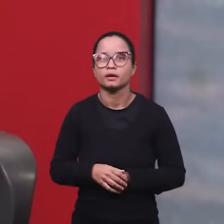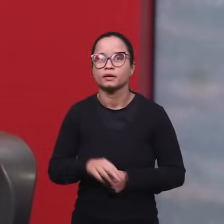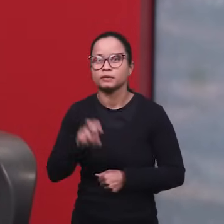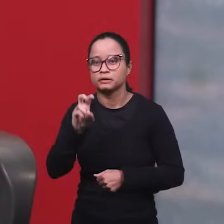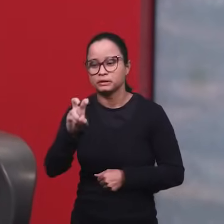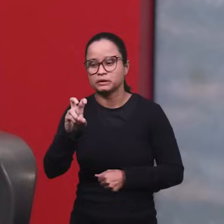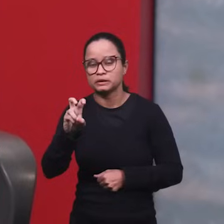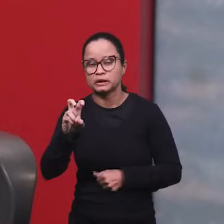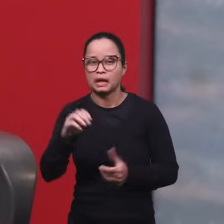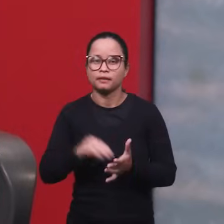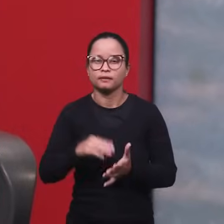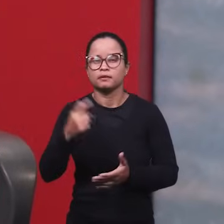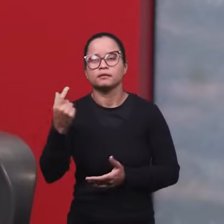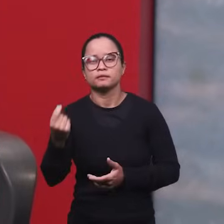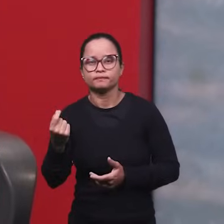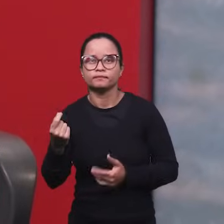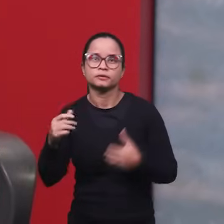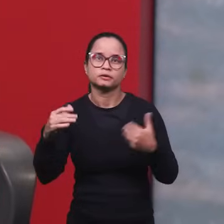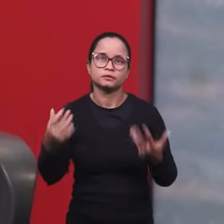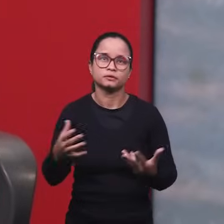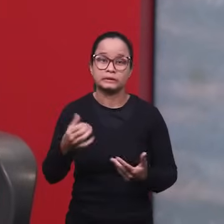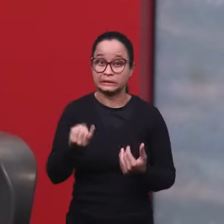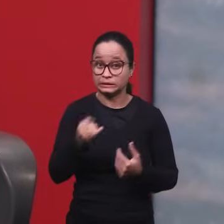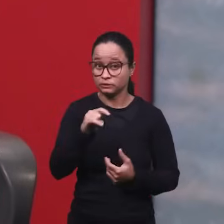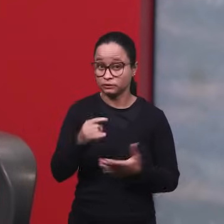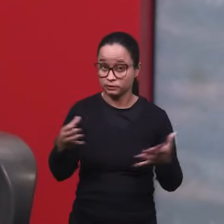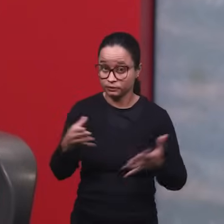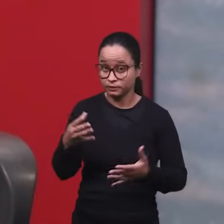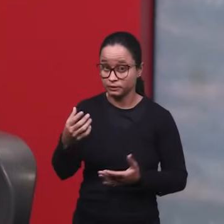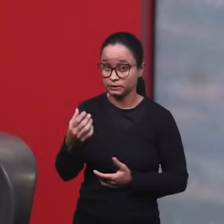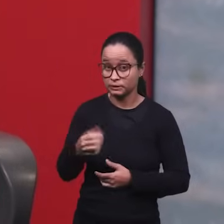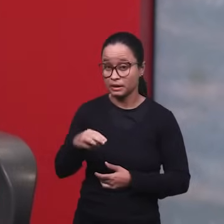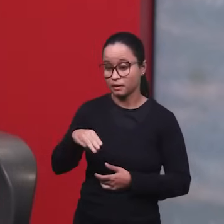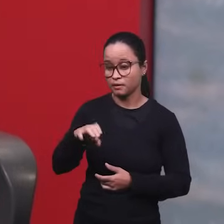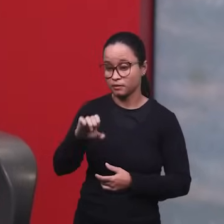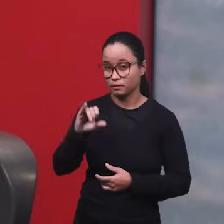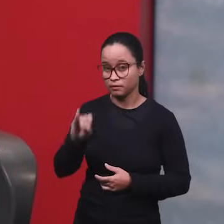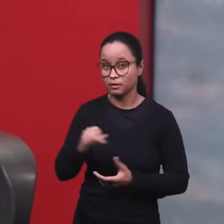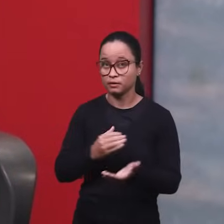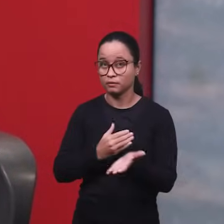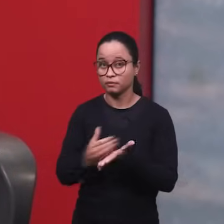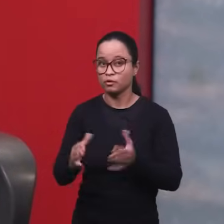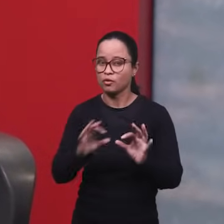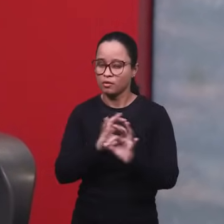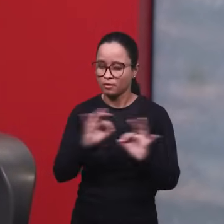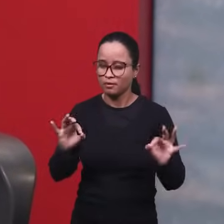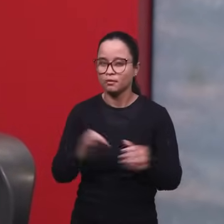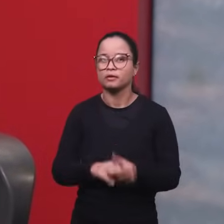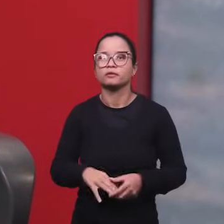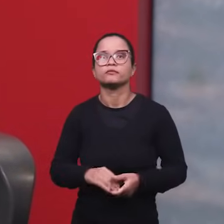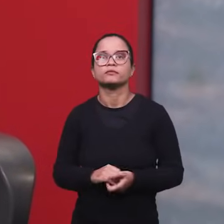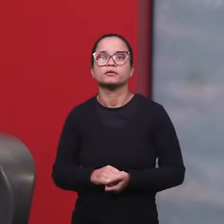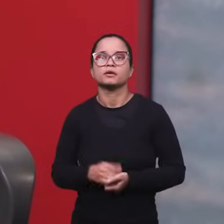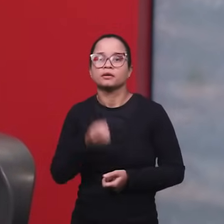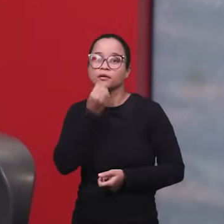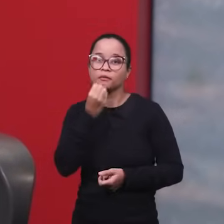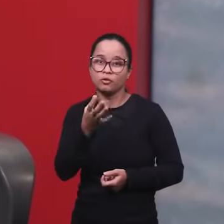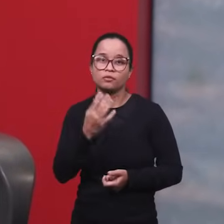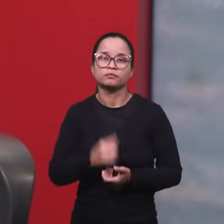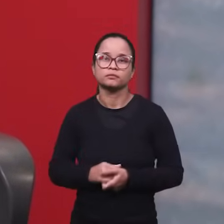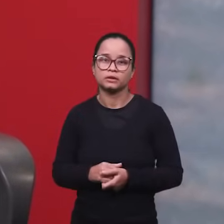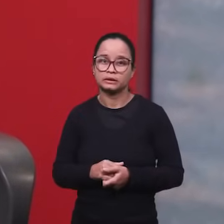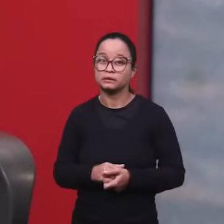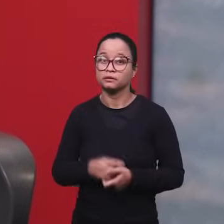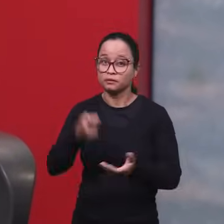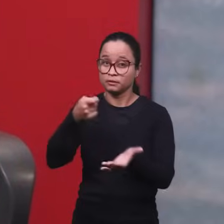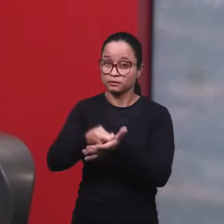para 20. Então, assim, se hoje você é MEI e está no início da sua atividade, ótimo, né? Que bom que você